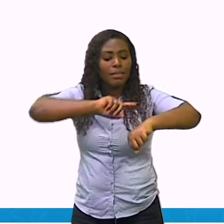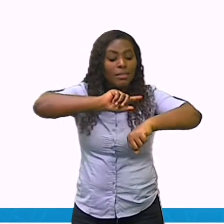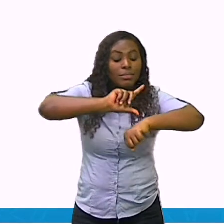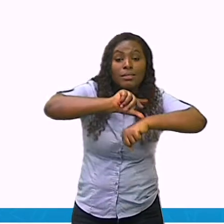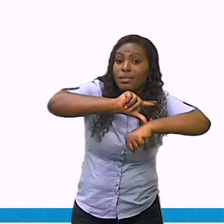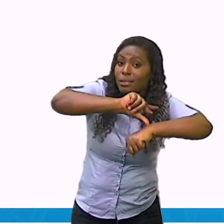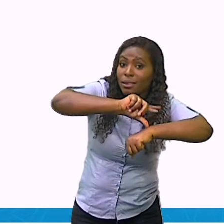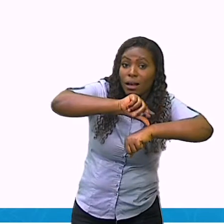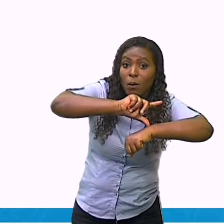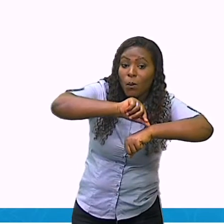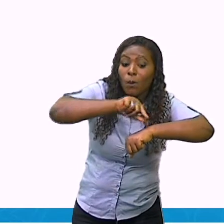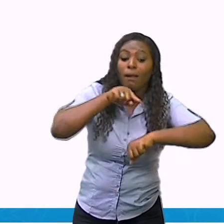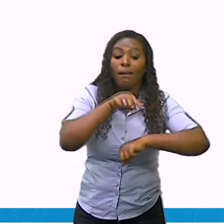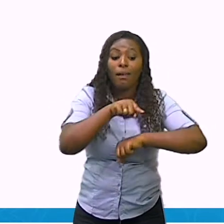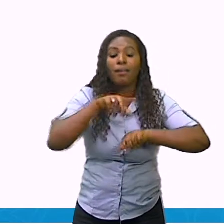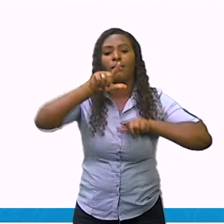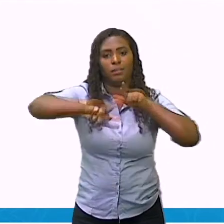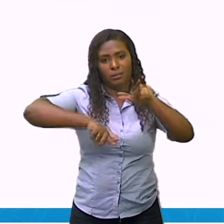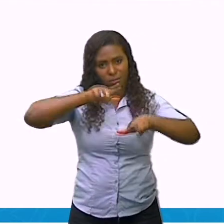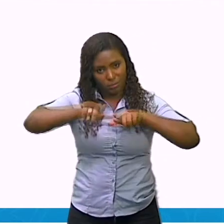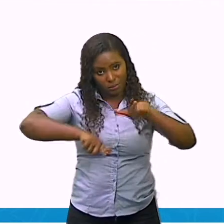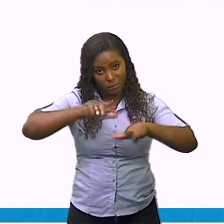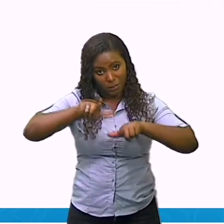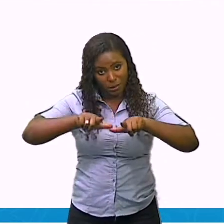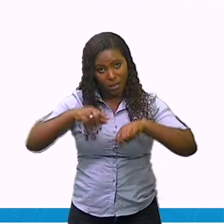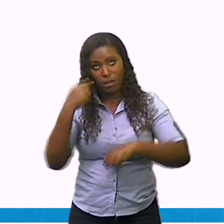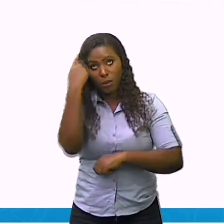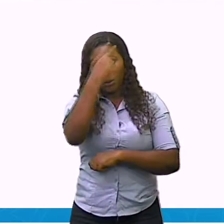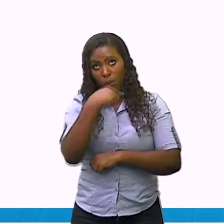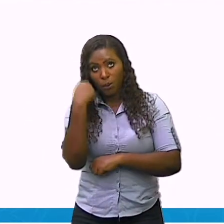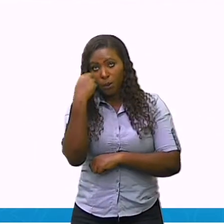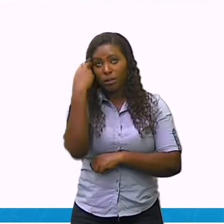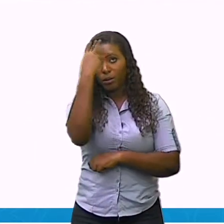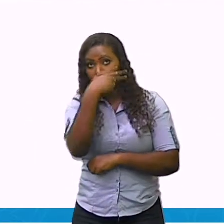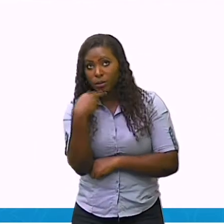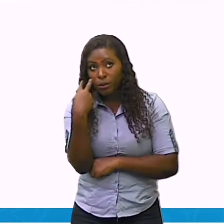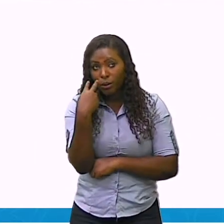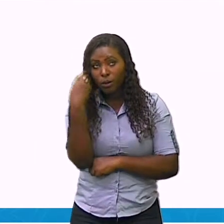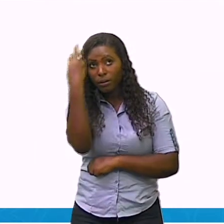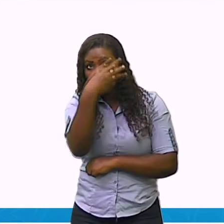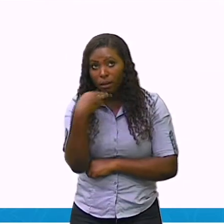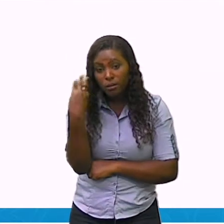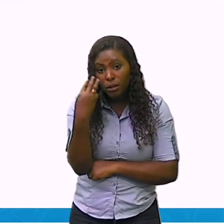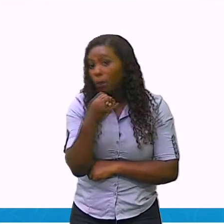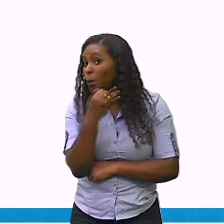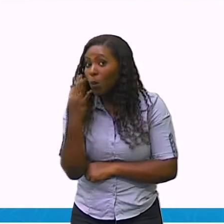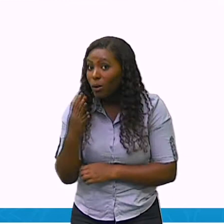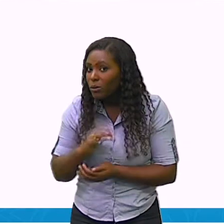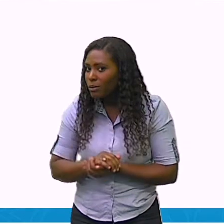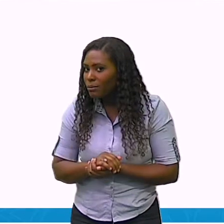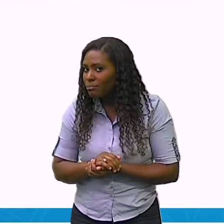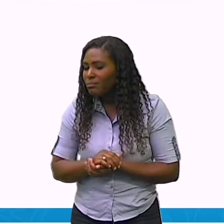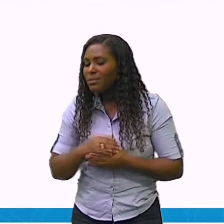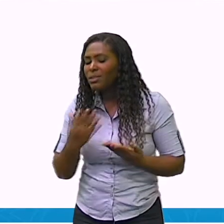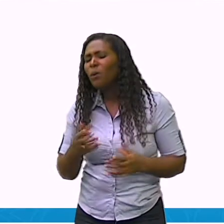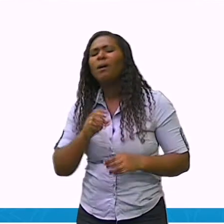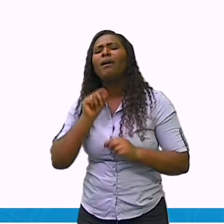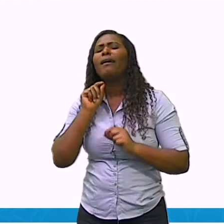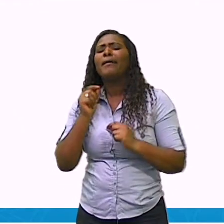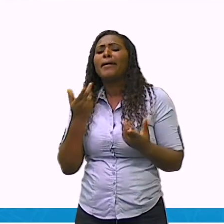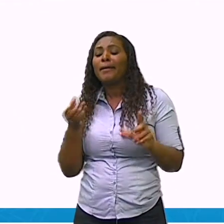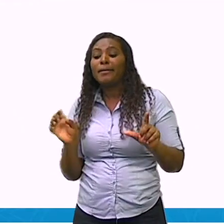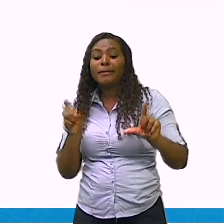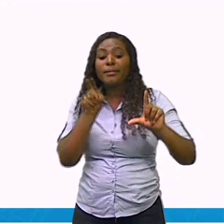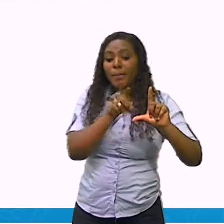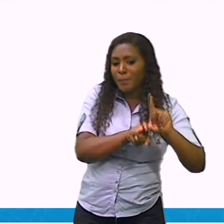valor V e o tempo T. Quem depende de quem?